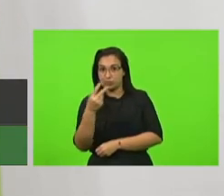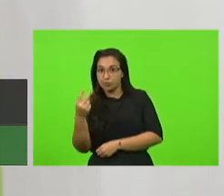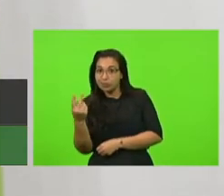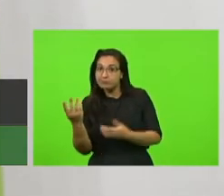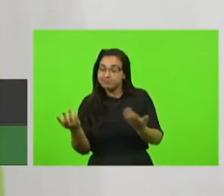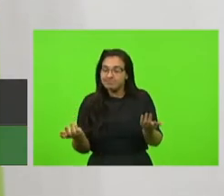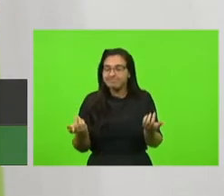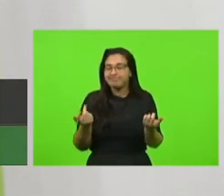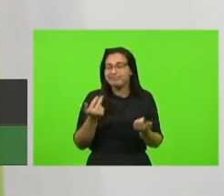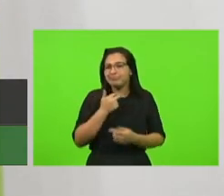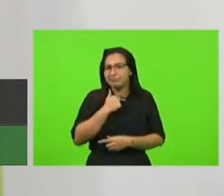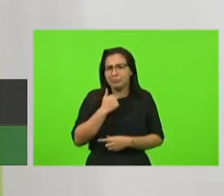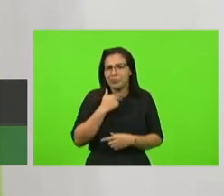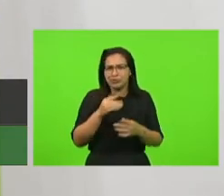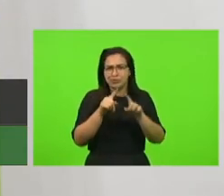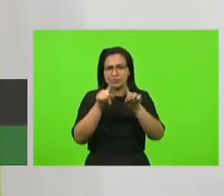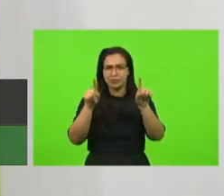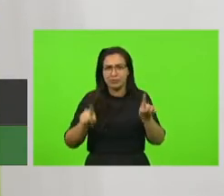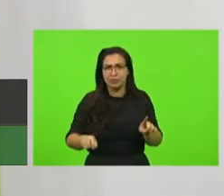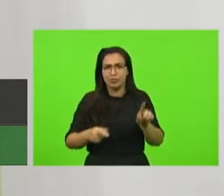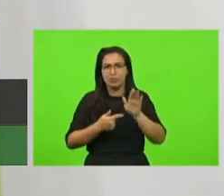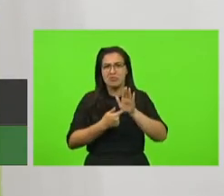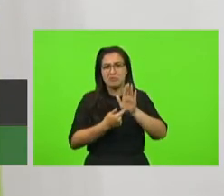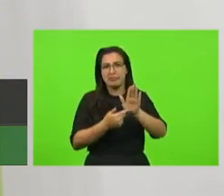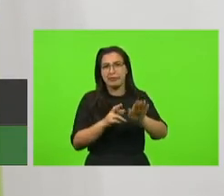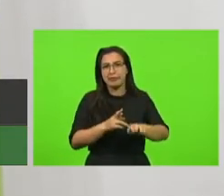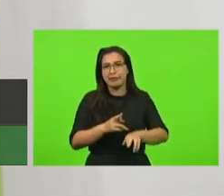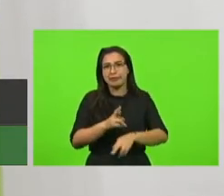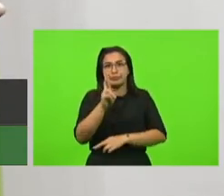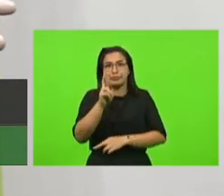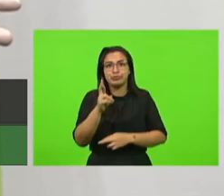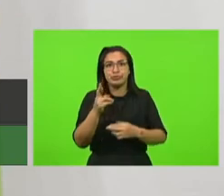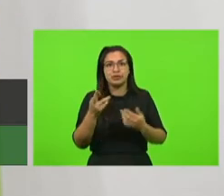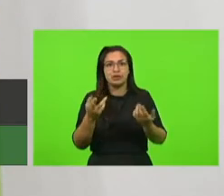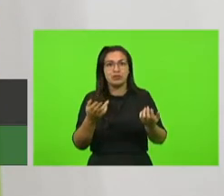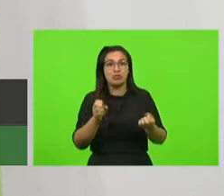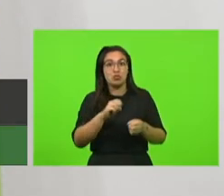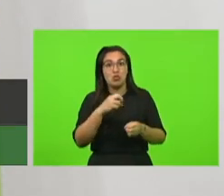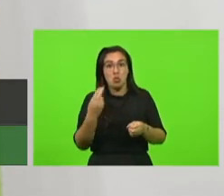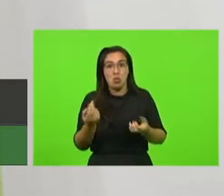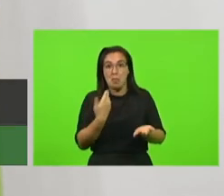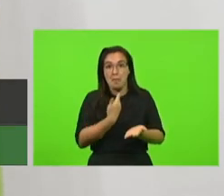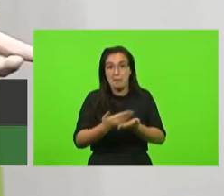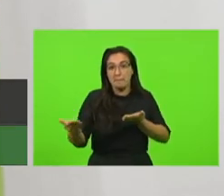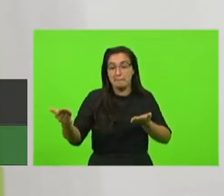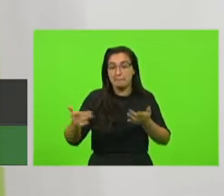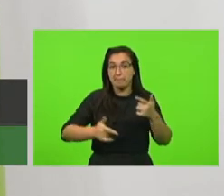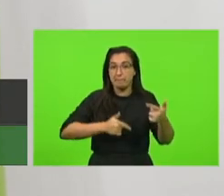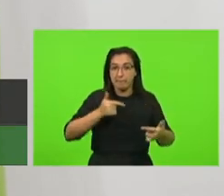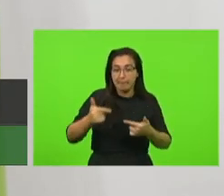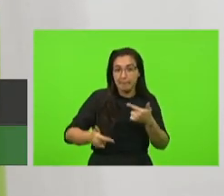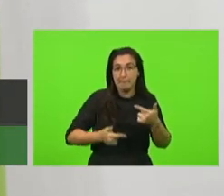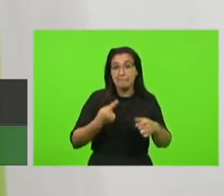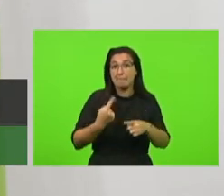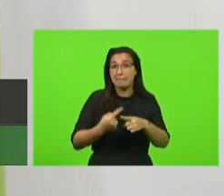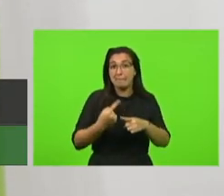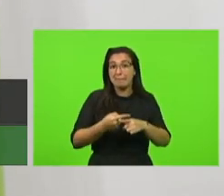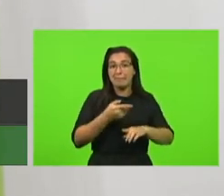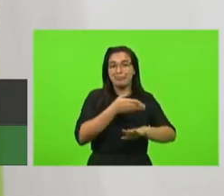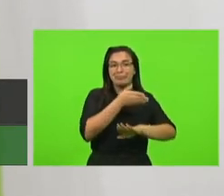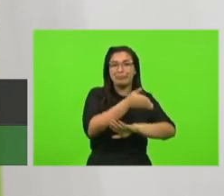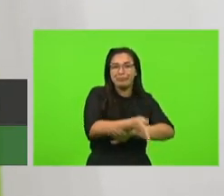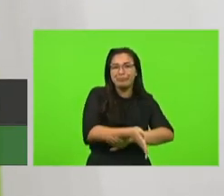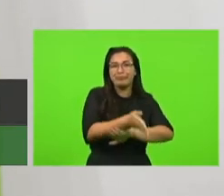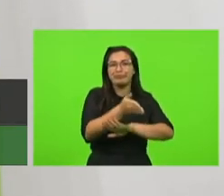ter servidores apontados como responsáveis, servidores exonerados por terem se envolvido, no caso,